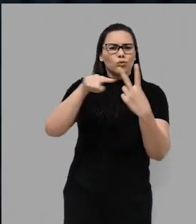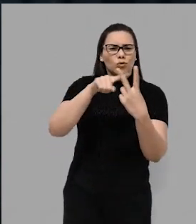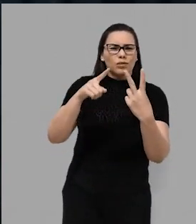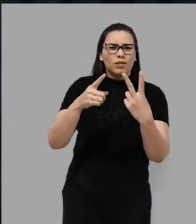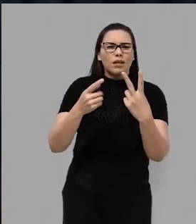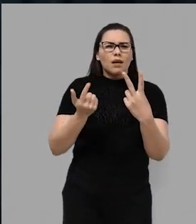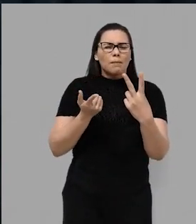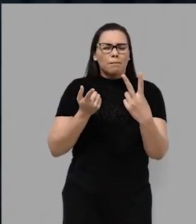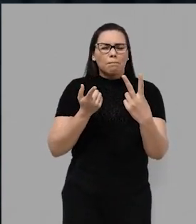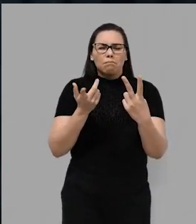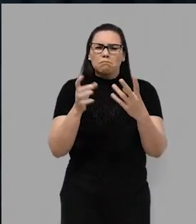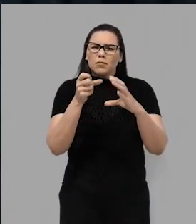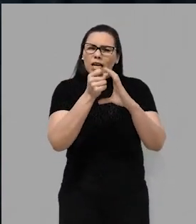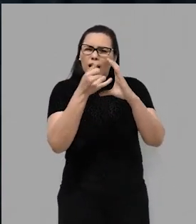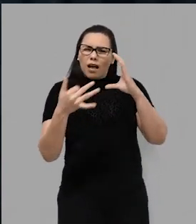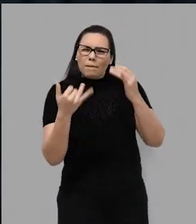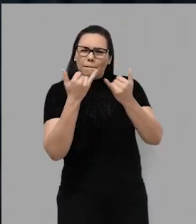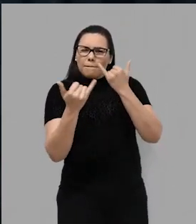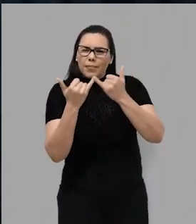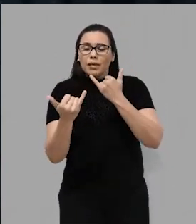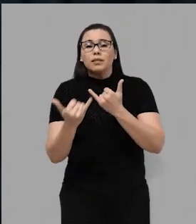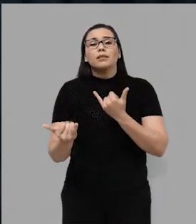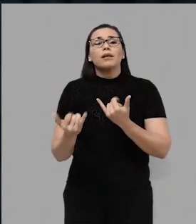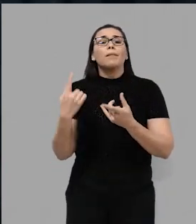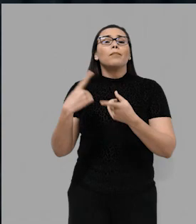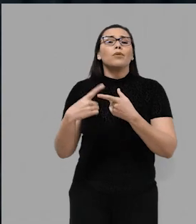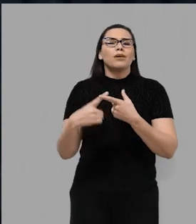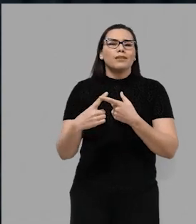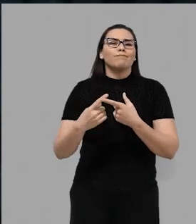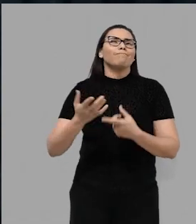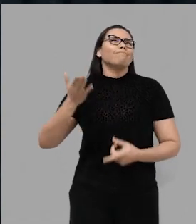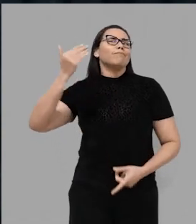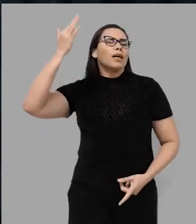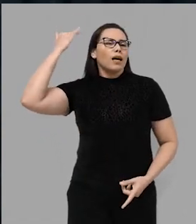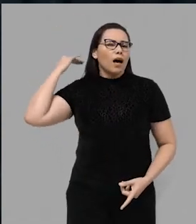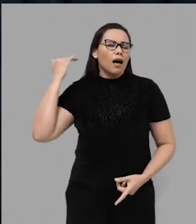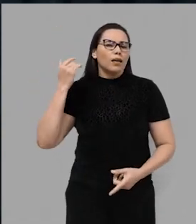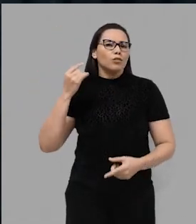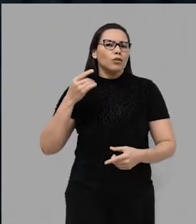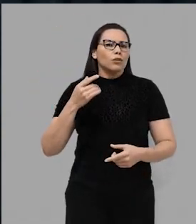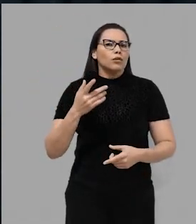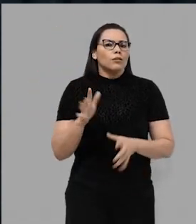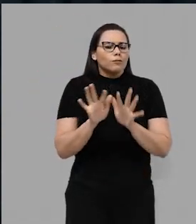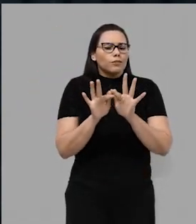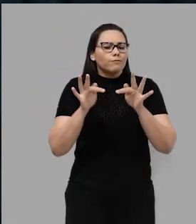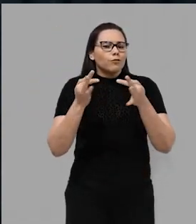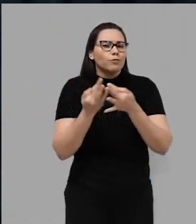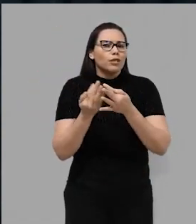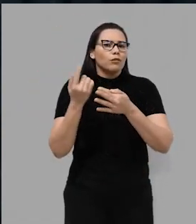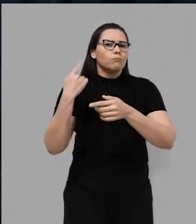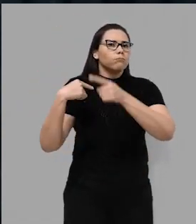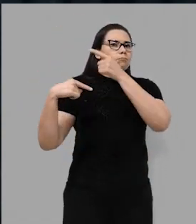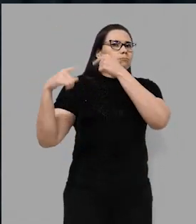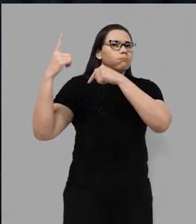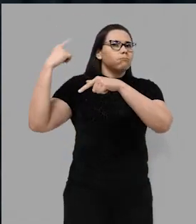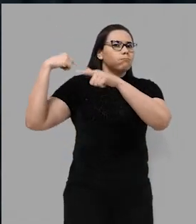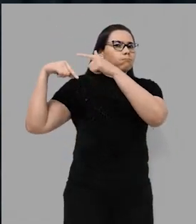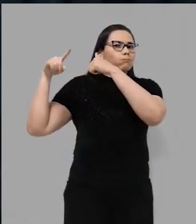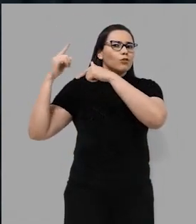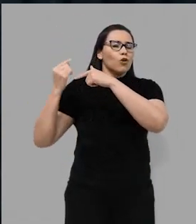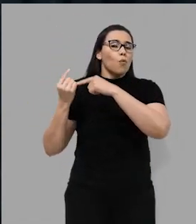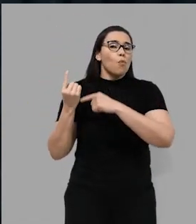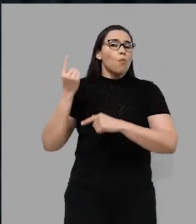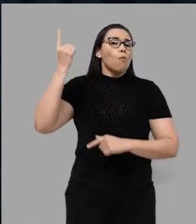Então, o evolucionismo diz que essa semelhança é porque um dia esses indivíduos descenderam de um ancestral